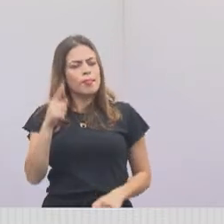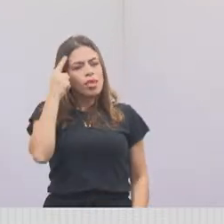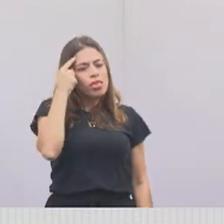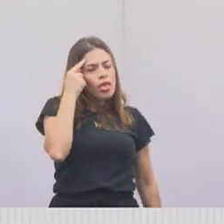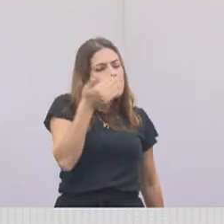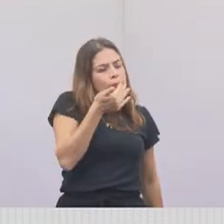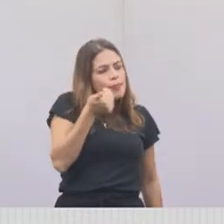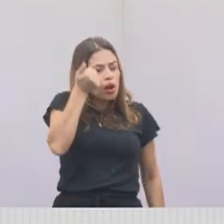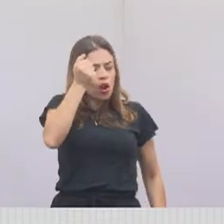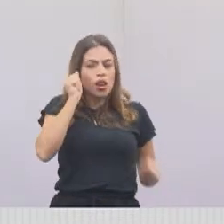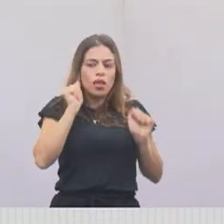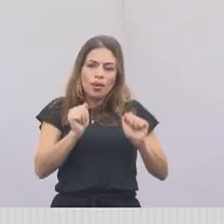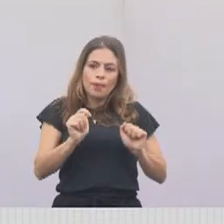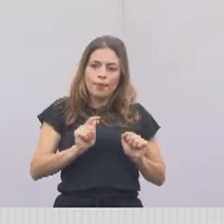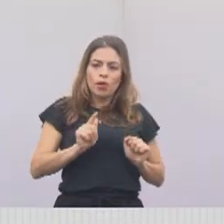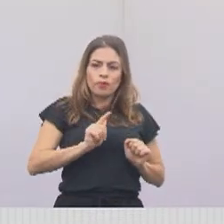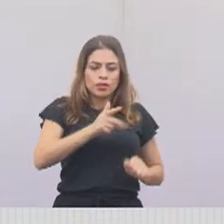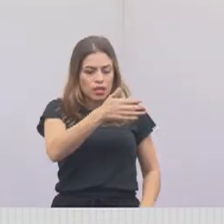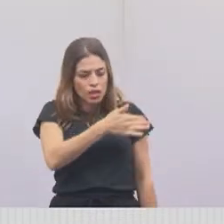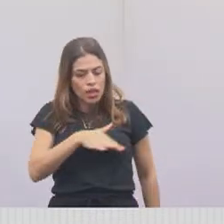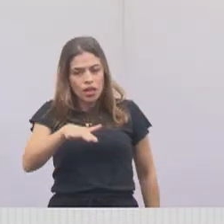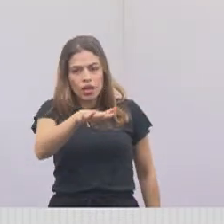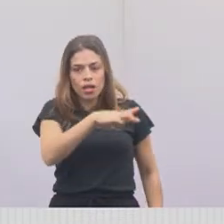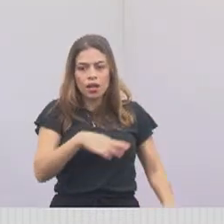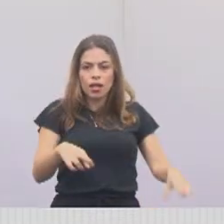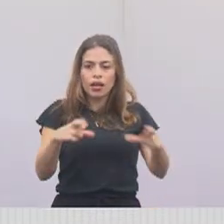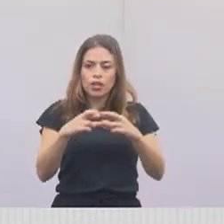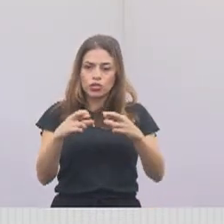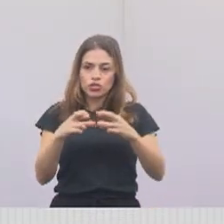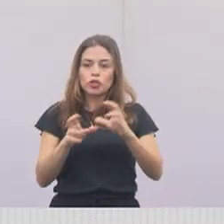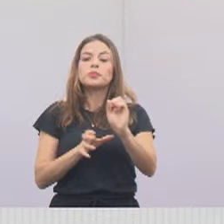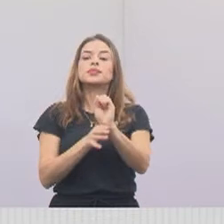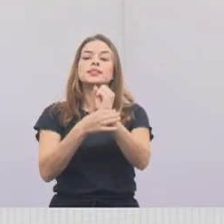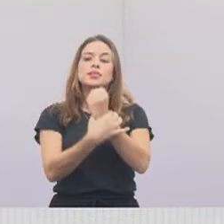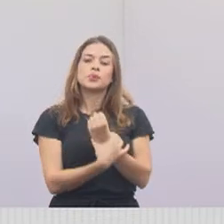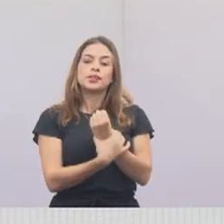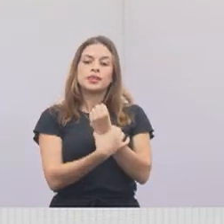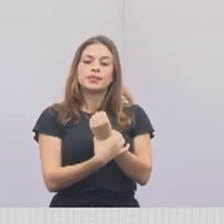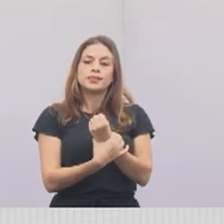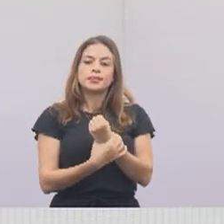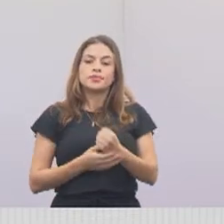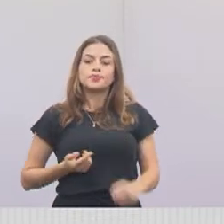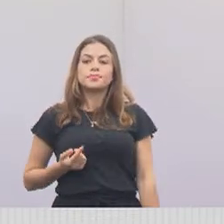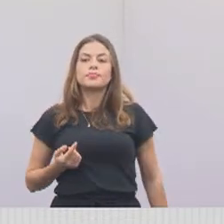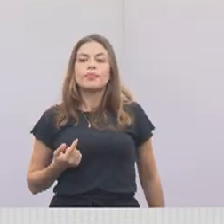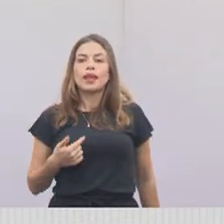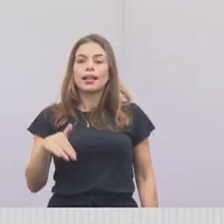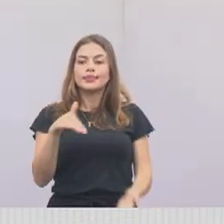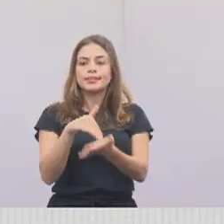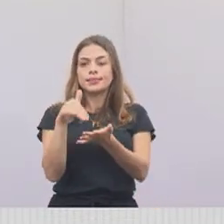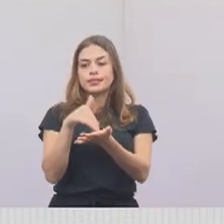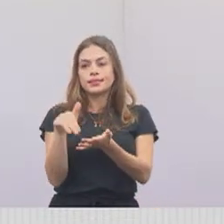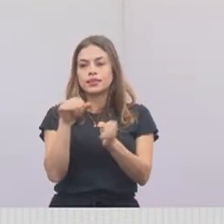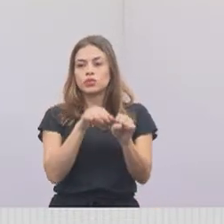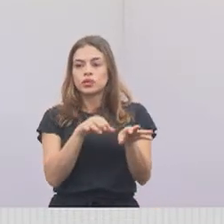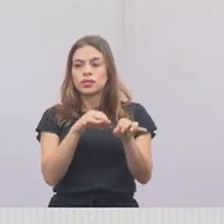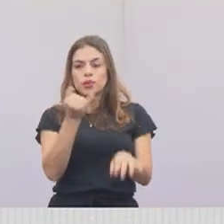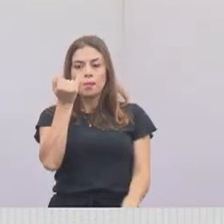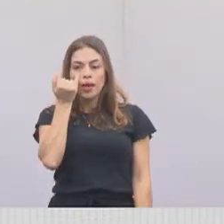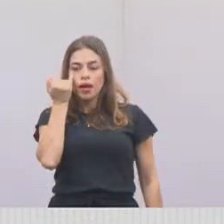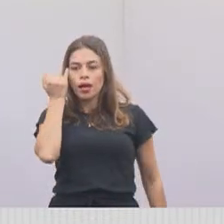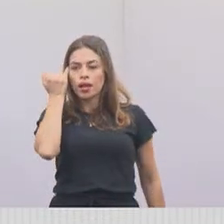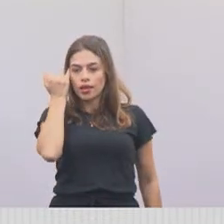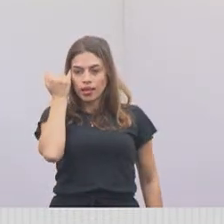ali para a região, né, relacionada à questão de segurança. Teve presente lá também a secretária de Educação, Maria